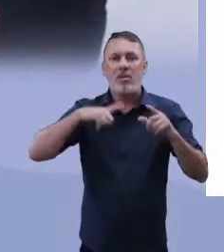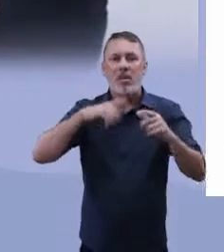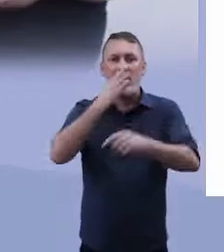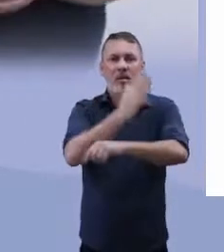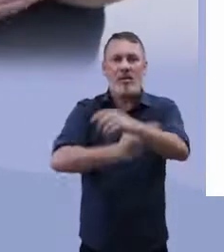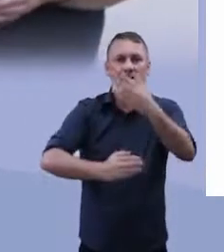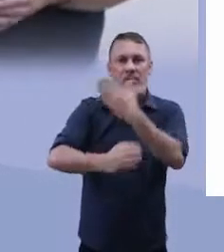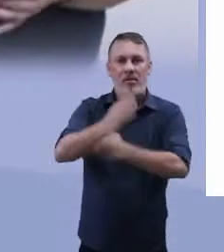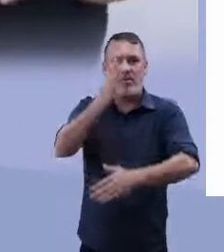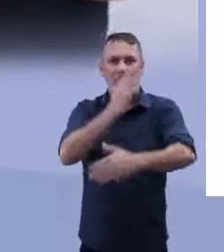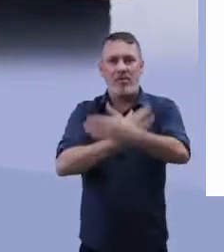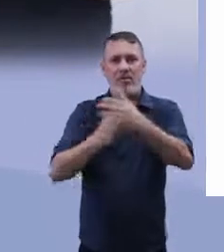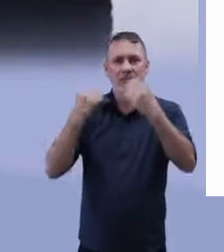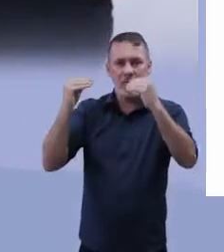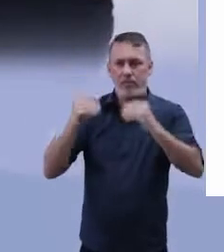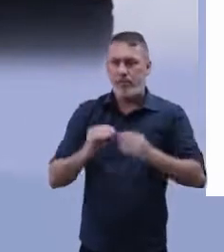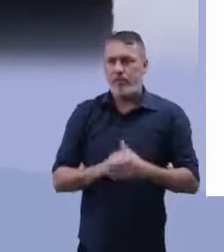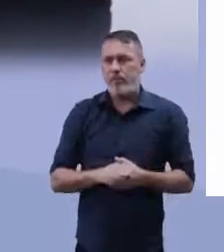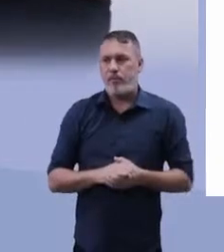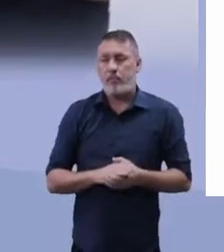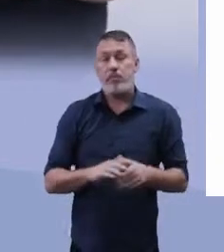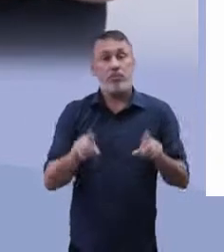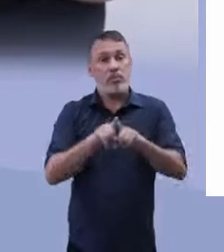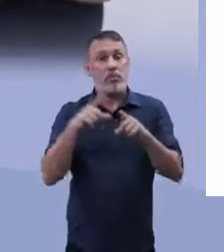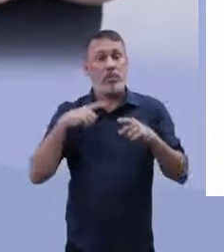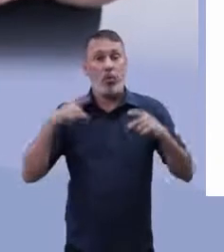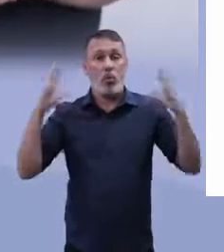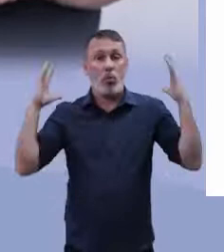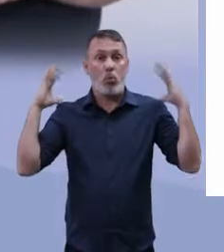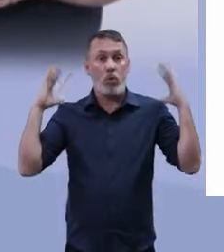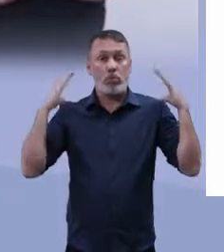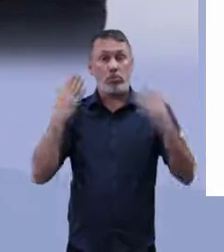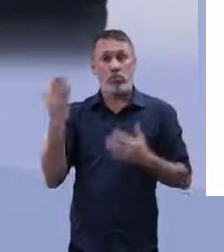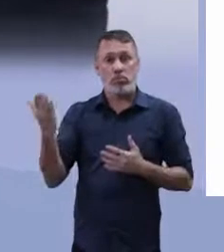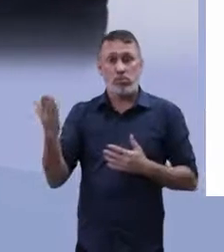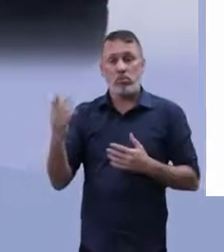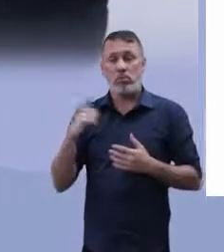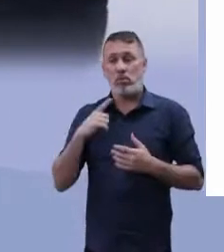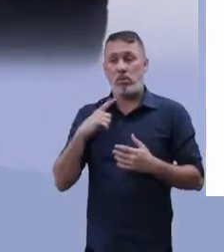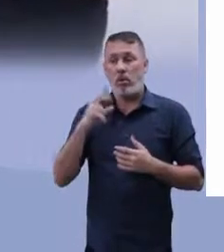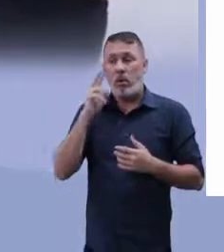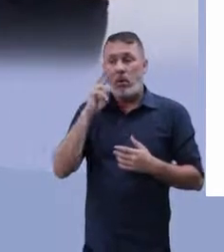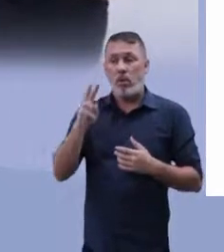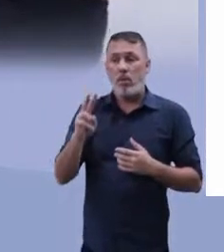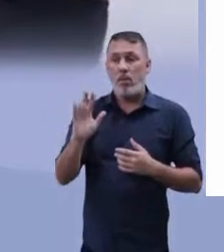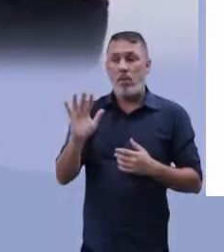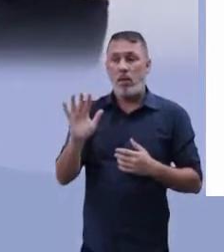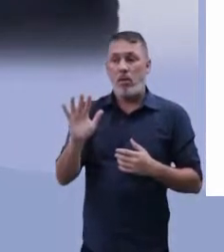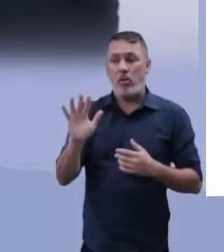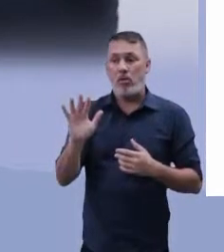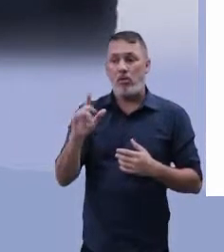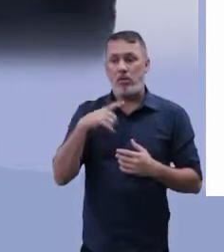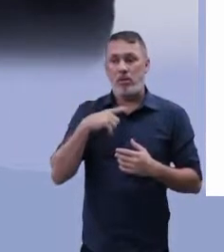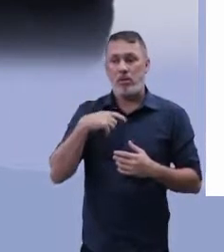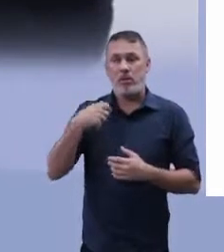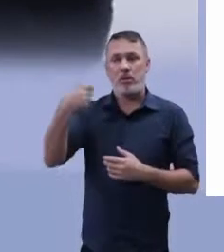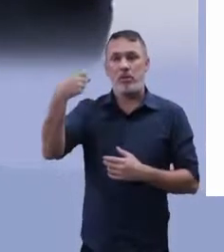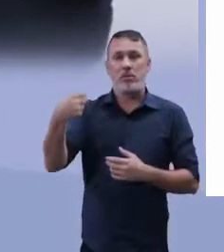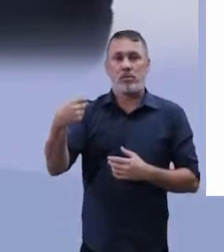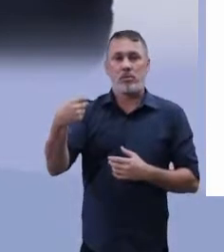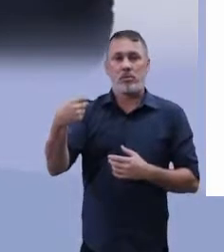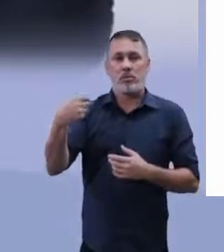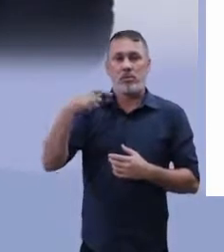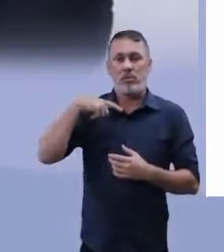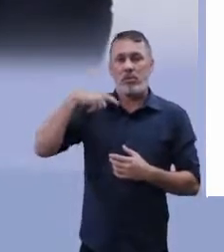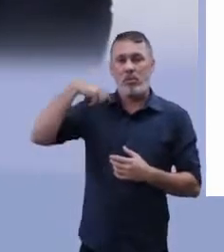meio. Você vê ali um anjo, chamado de anjo, que traz na mão, um candeeiro